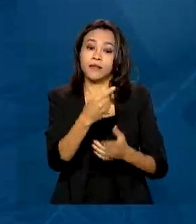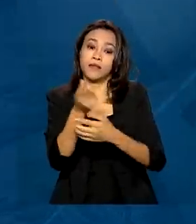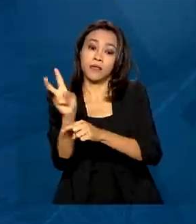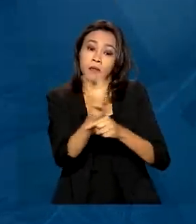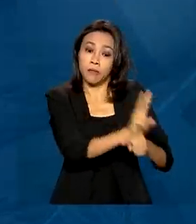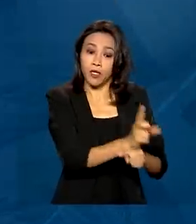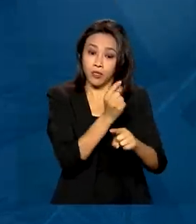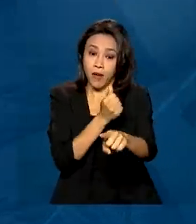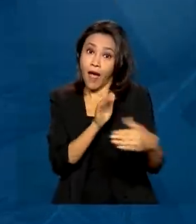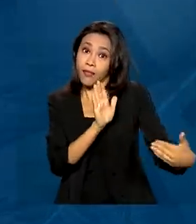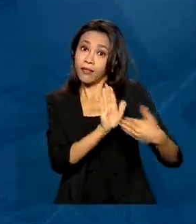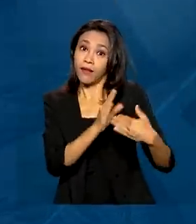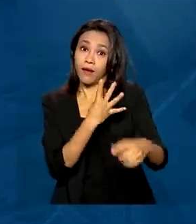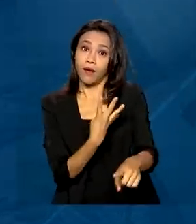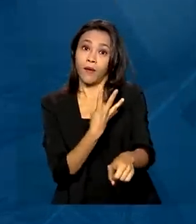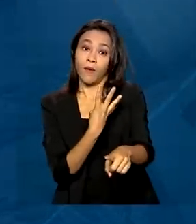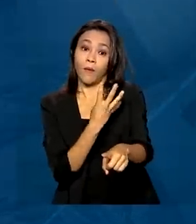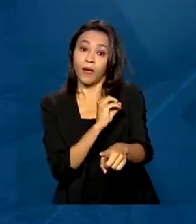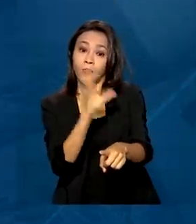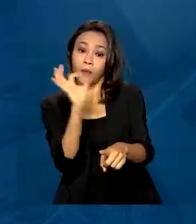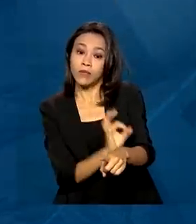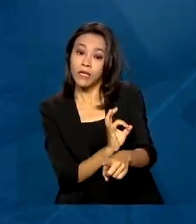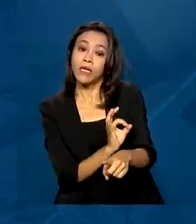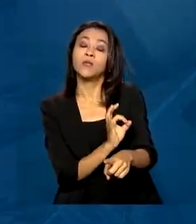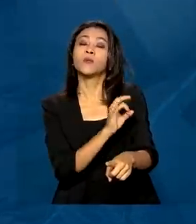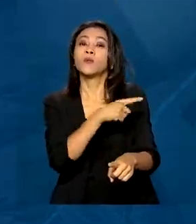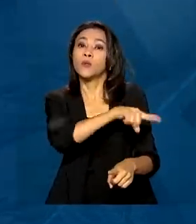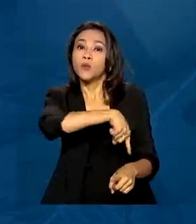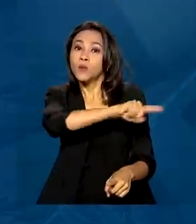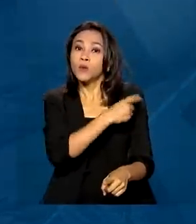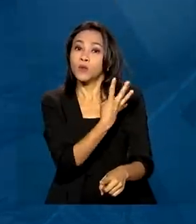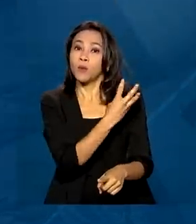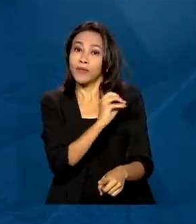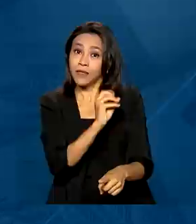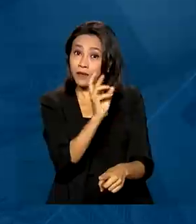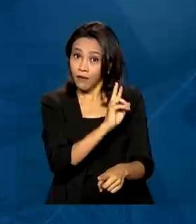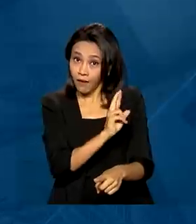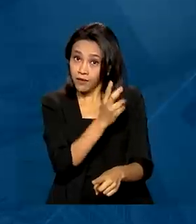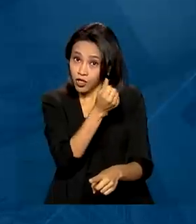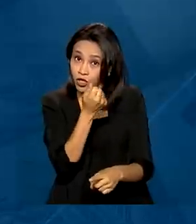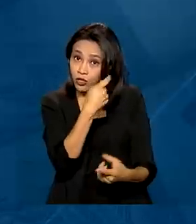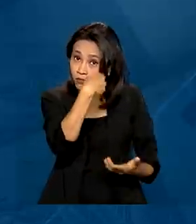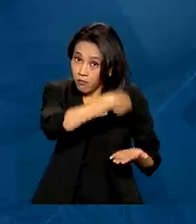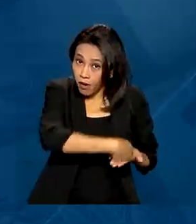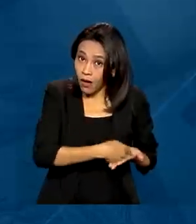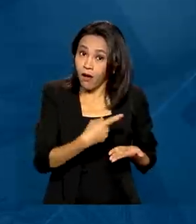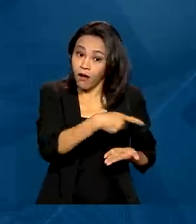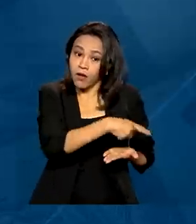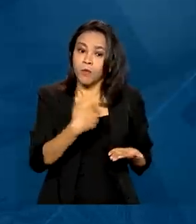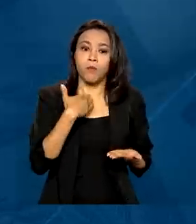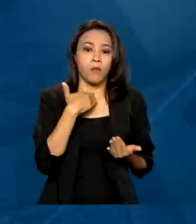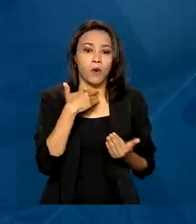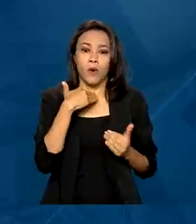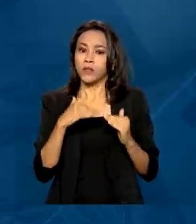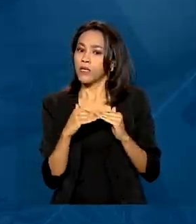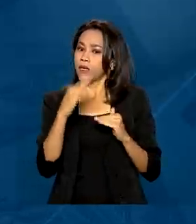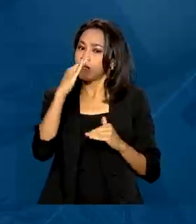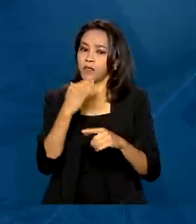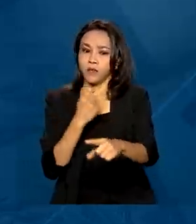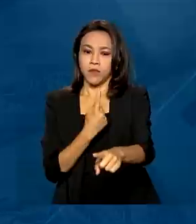40% dos r$ 400 pagos de forma permanente pelo programa Ou seja a parcela não pode ultrapassar